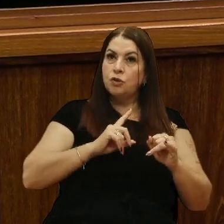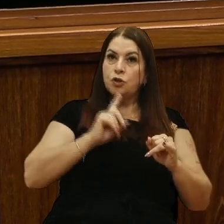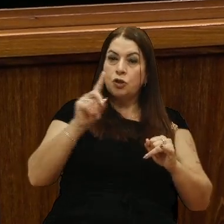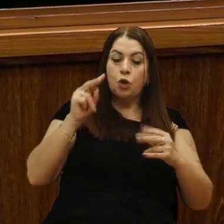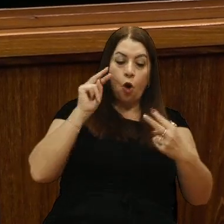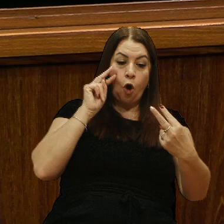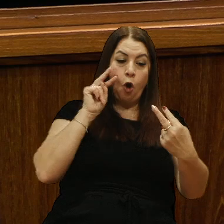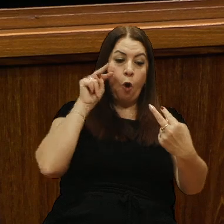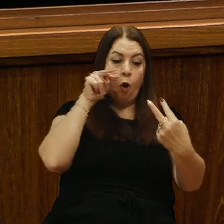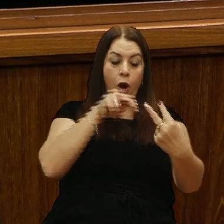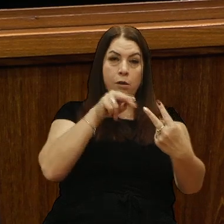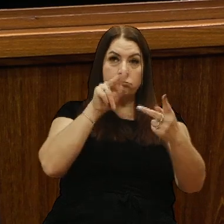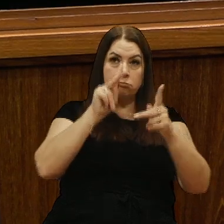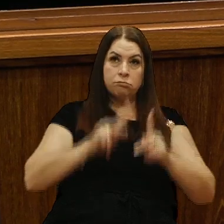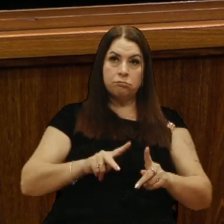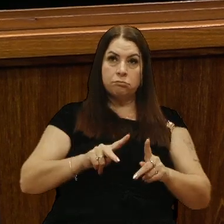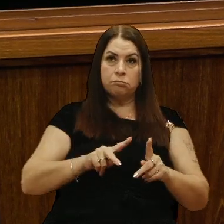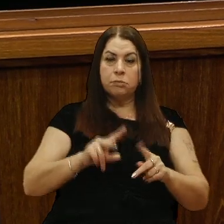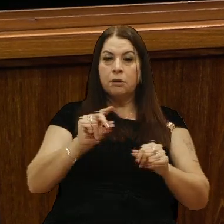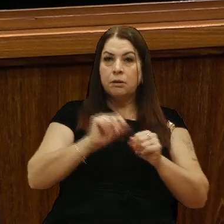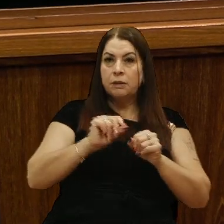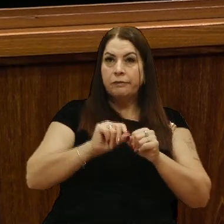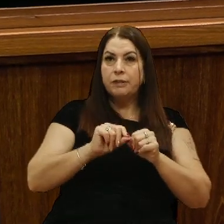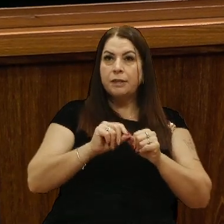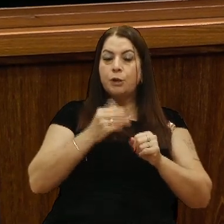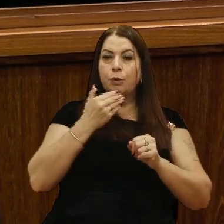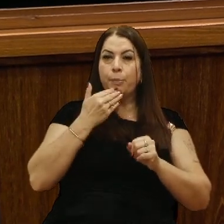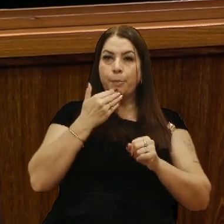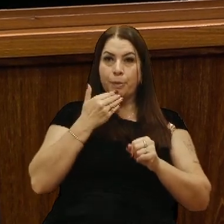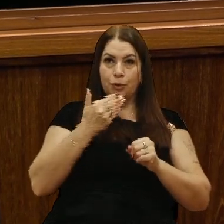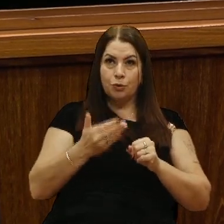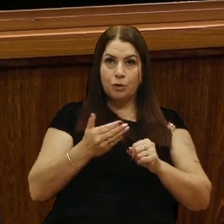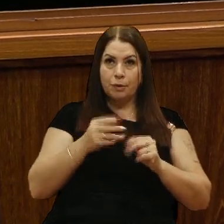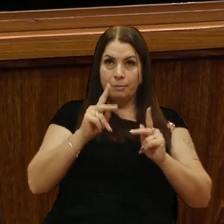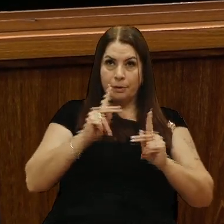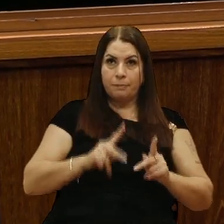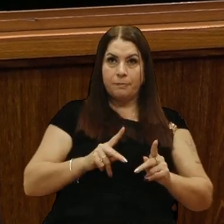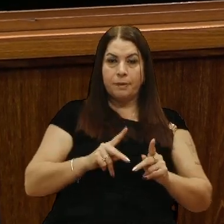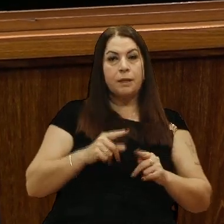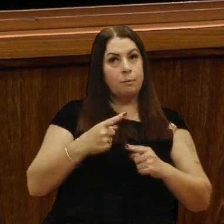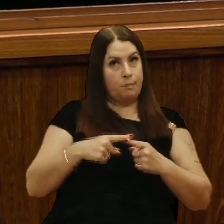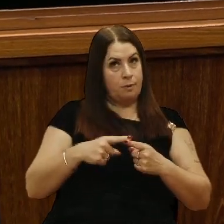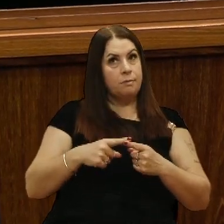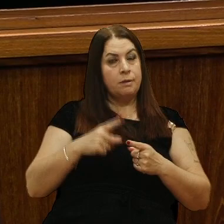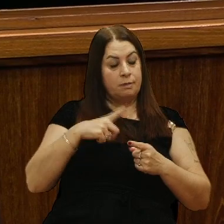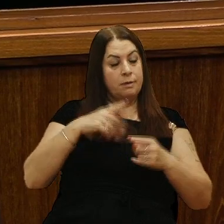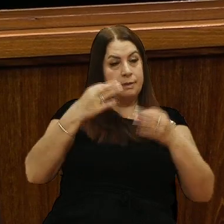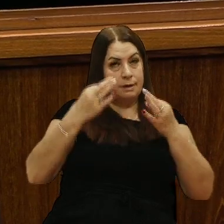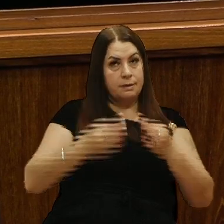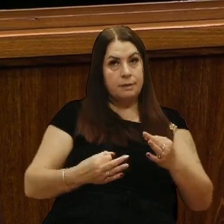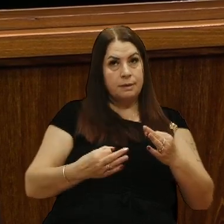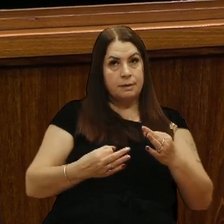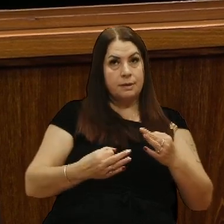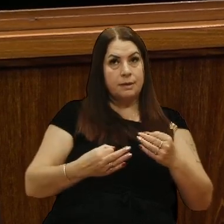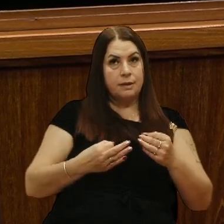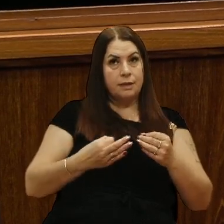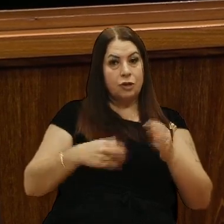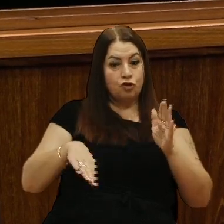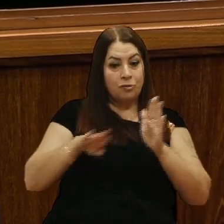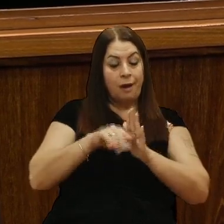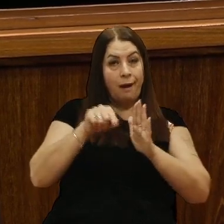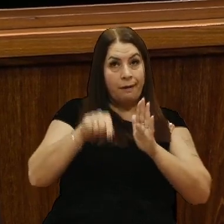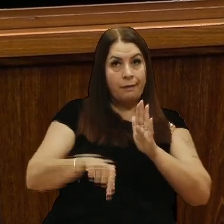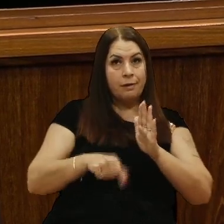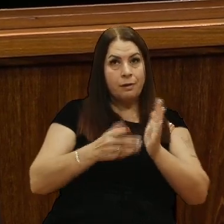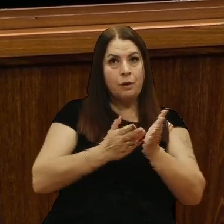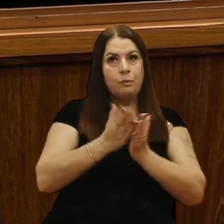nos olhos de uma pessoa e fazer um pedido para aquela pessoa, é porque a gente tem certeza que a gente quer chegar aqui e